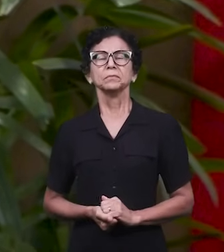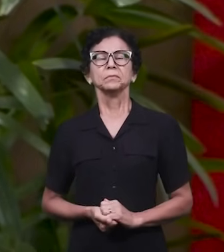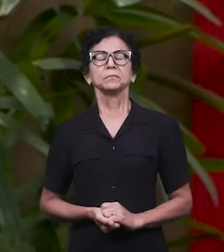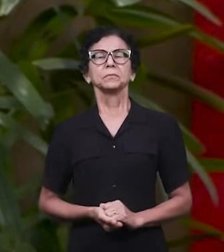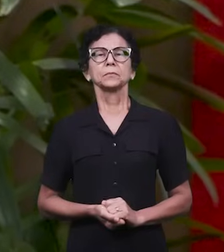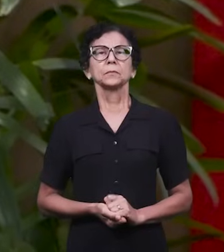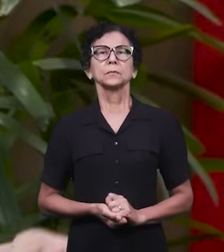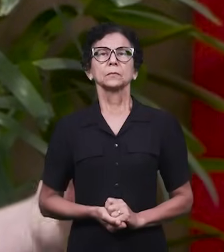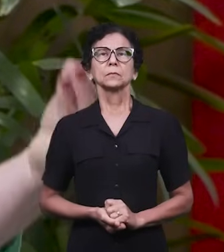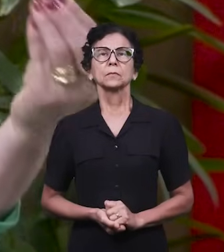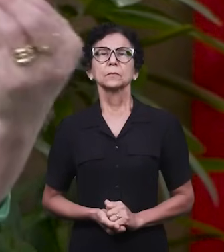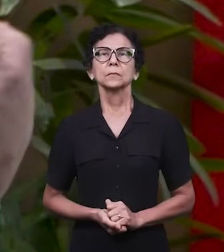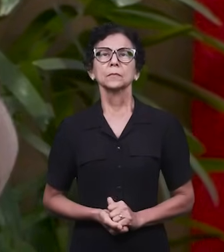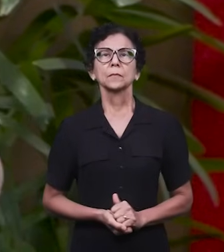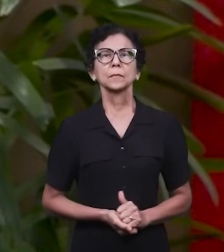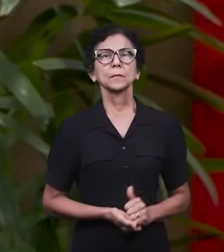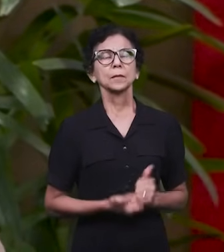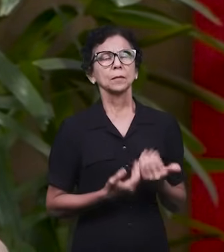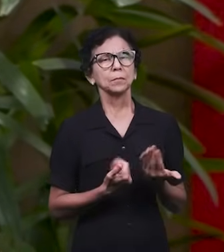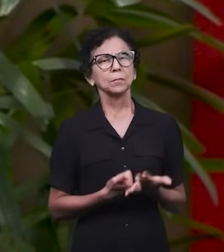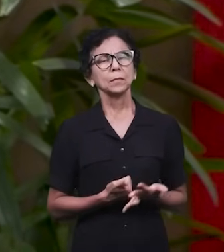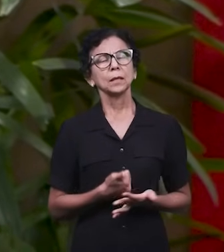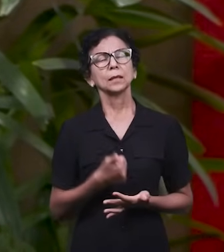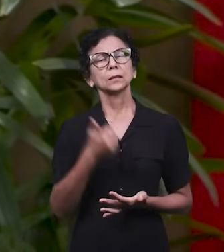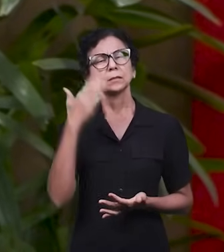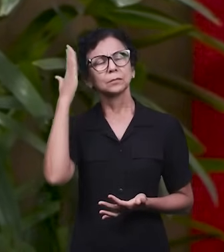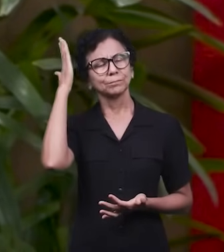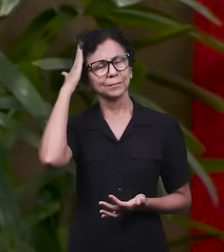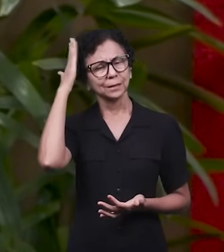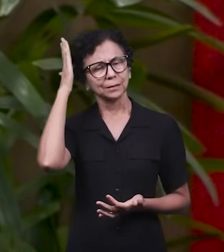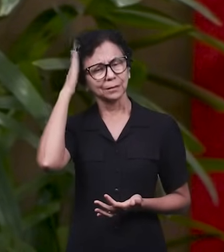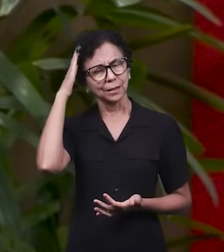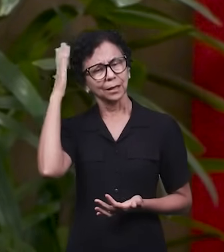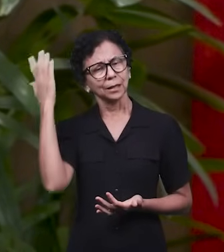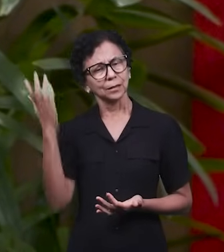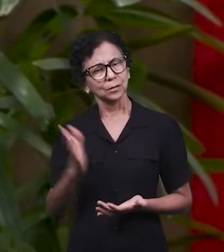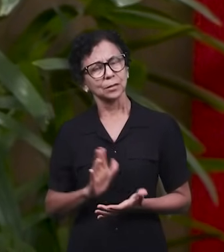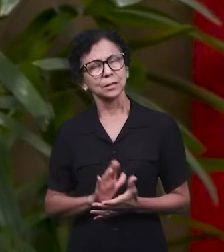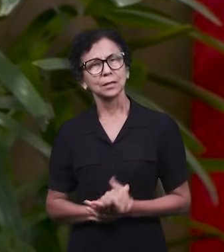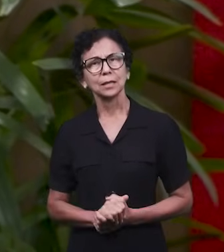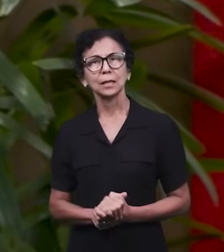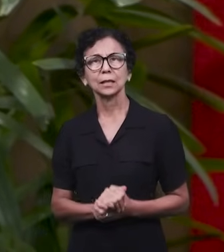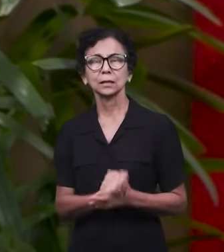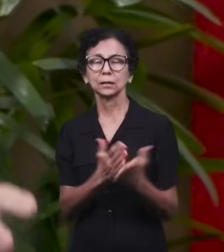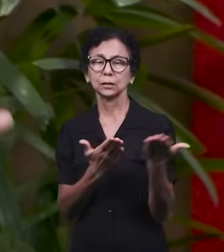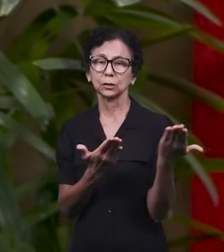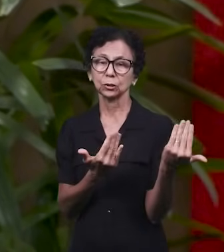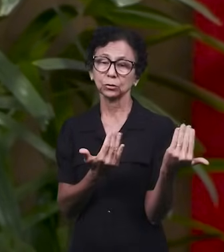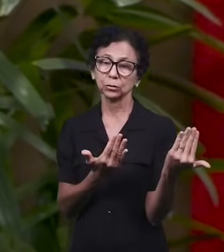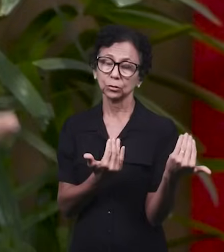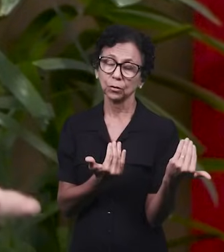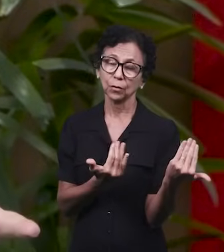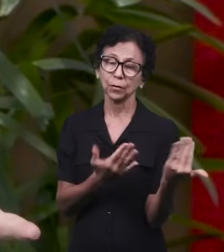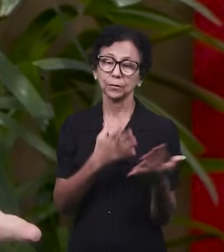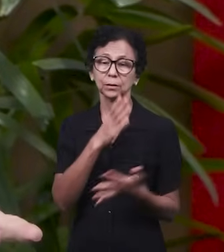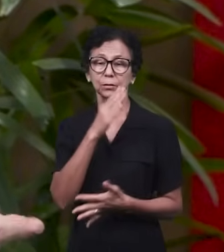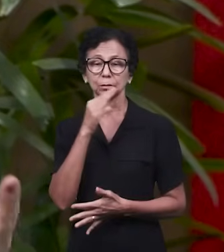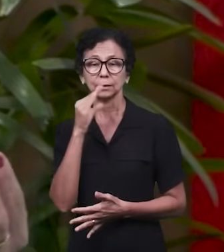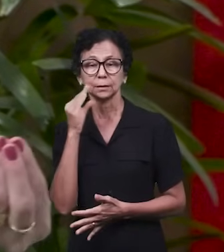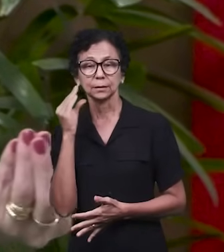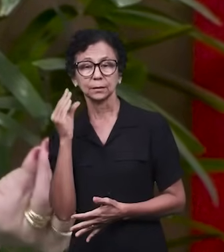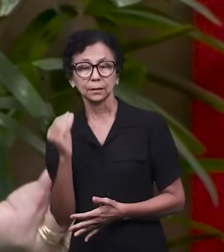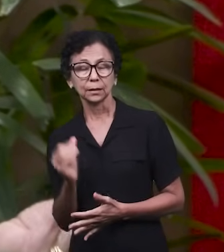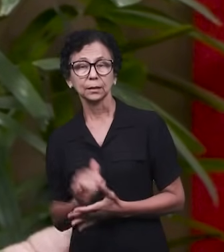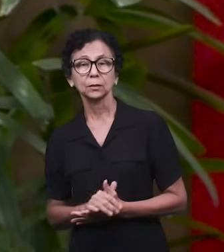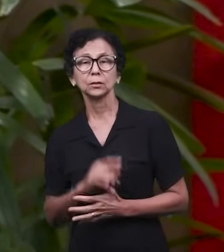que os adolescentes, que os jovens vêm vivenciando nesta última etapa e como eles conciliarem os